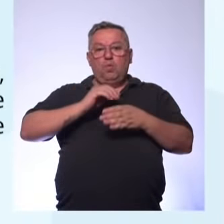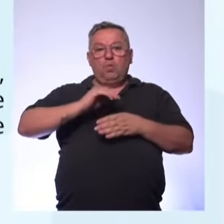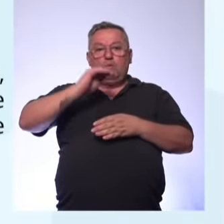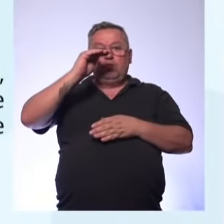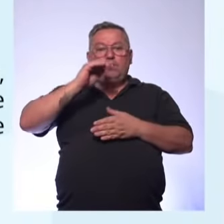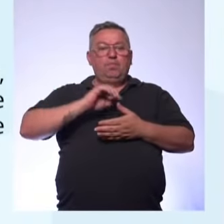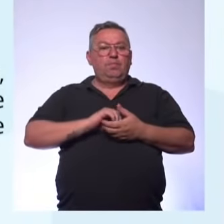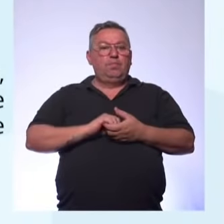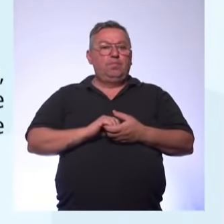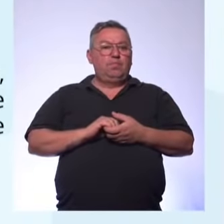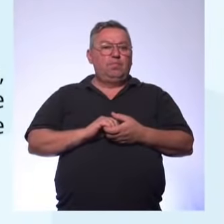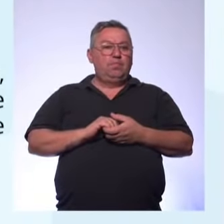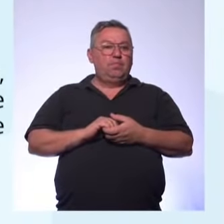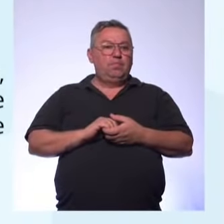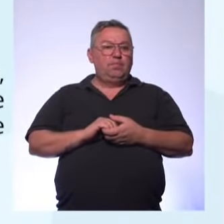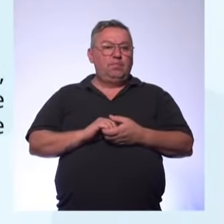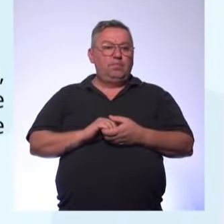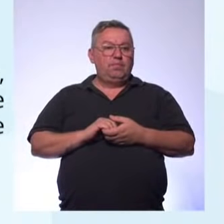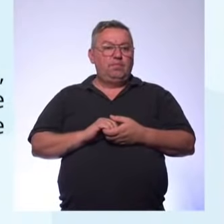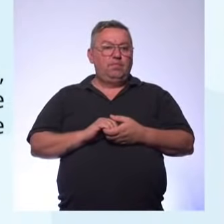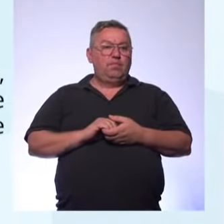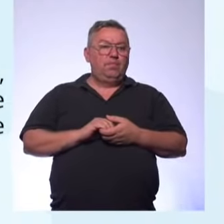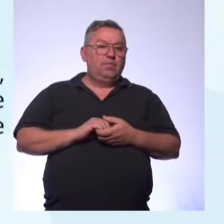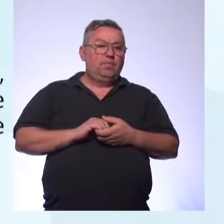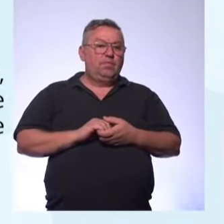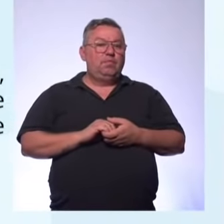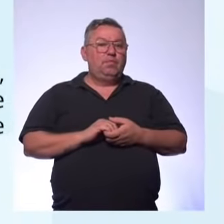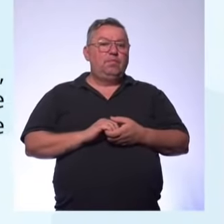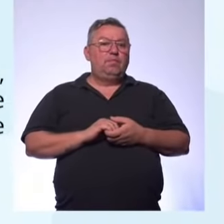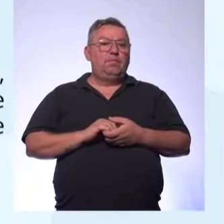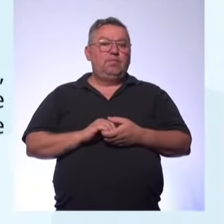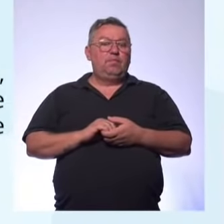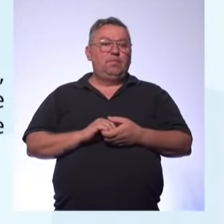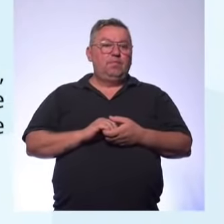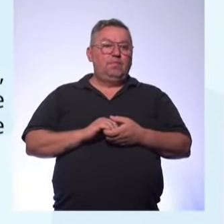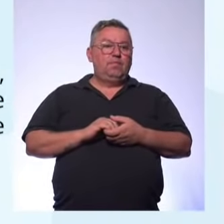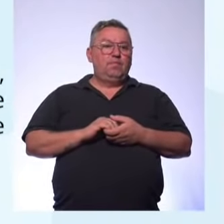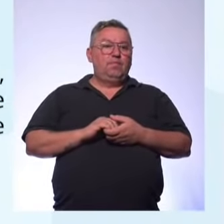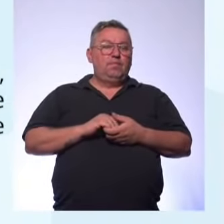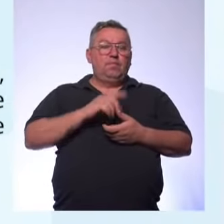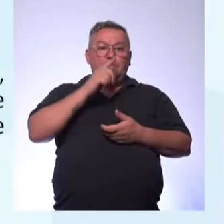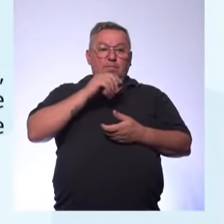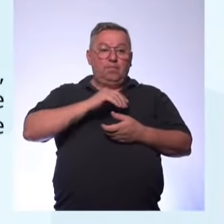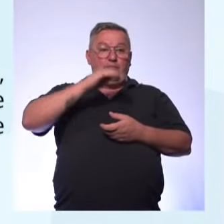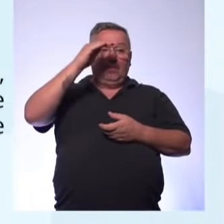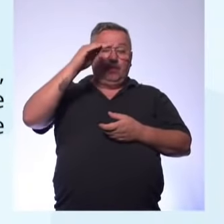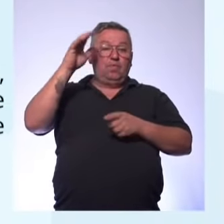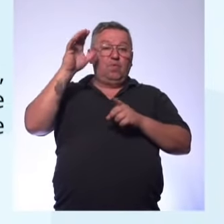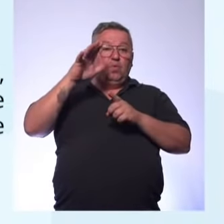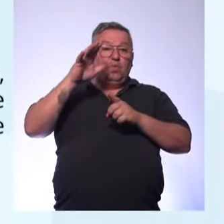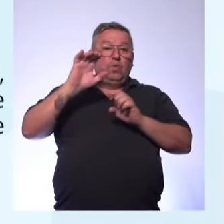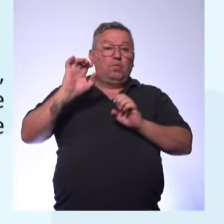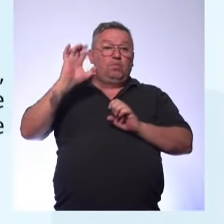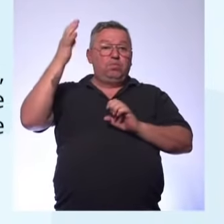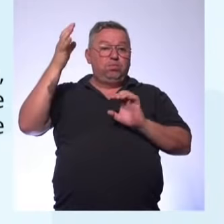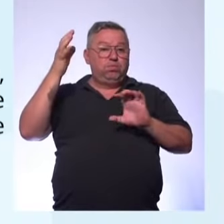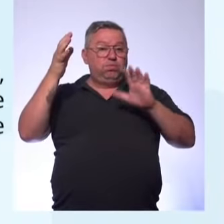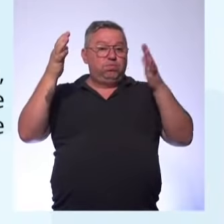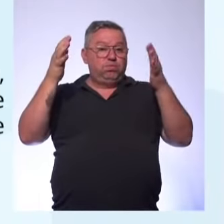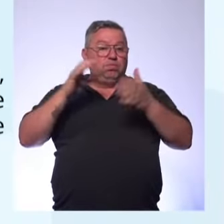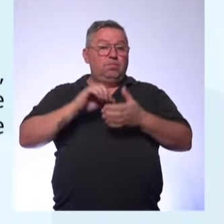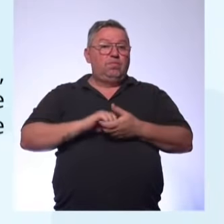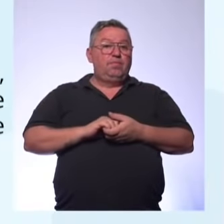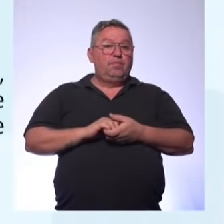ok? Floods are influenced by natural phenomena. Enchentes são influenciadas por fenômenos naturais.